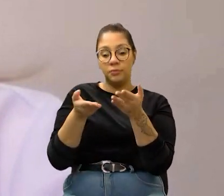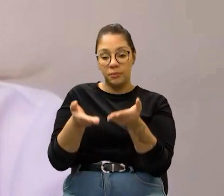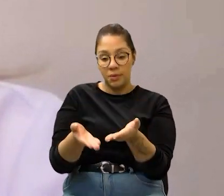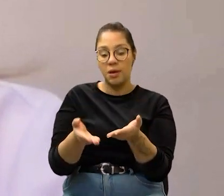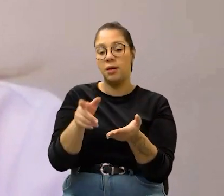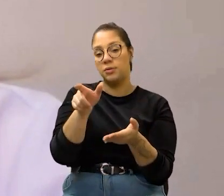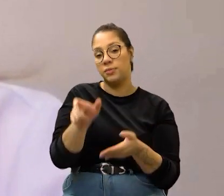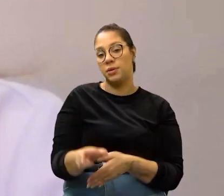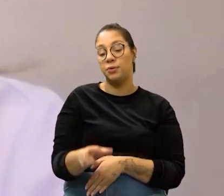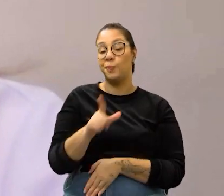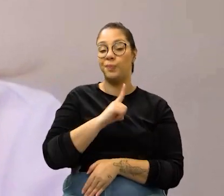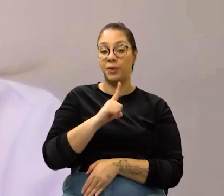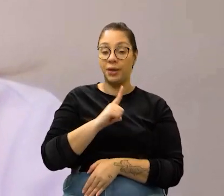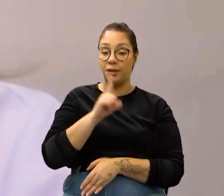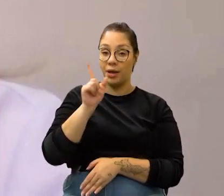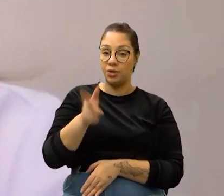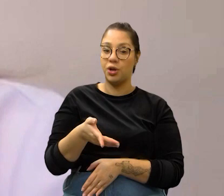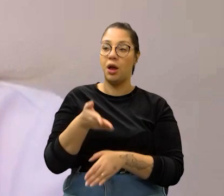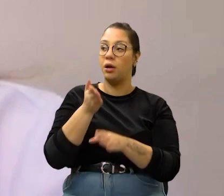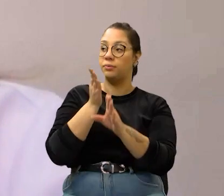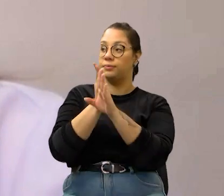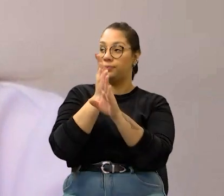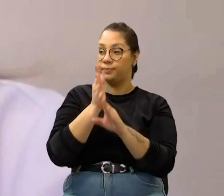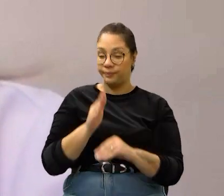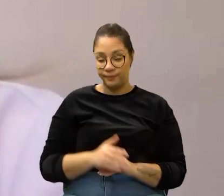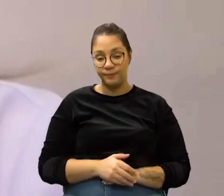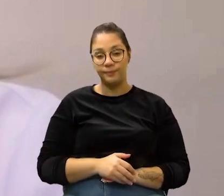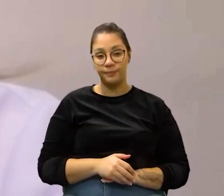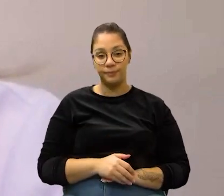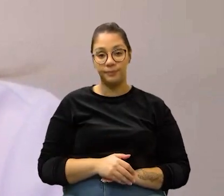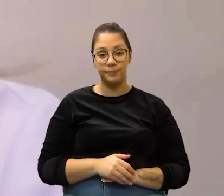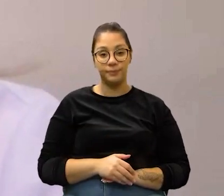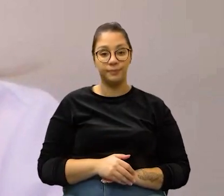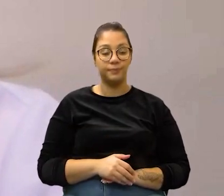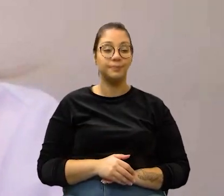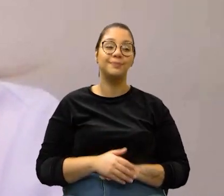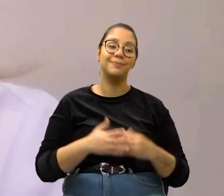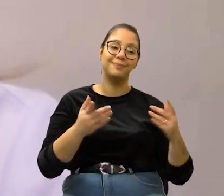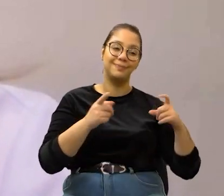acrescentar para eles, né, para quem tem esse diagnóstico.